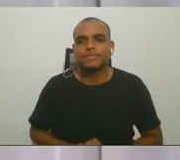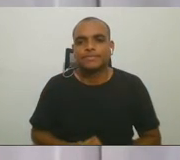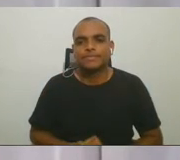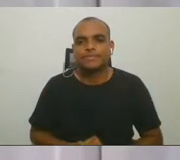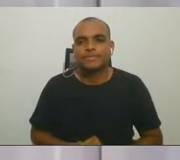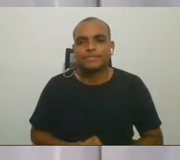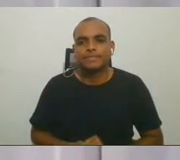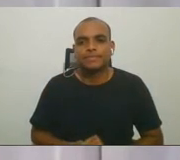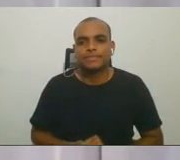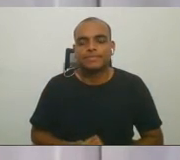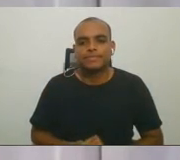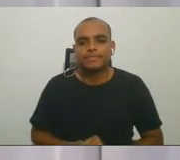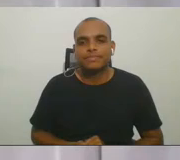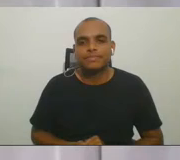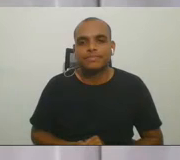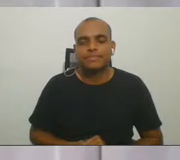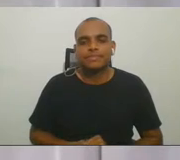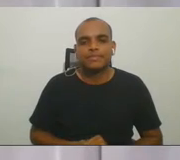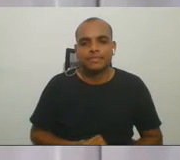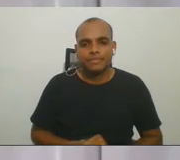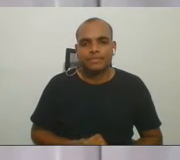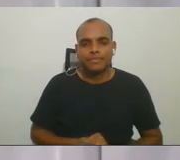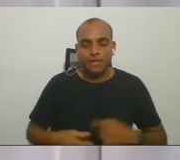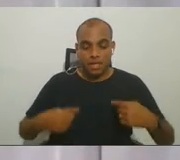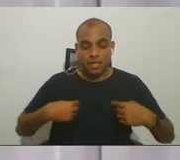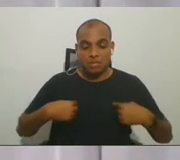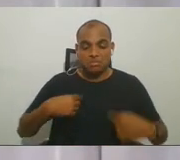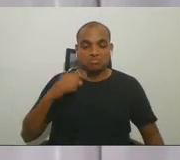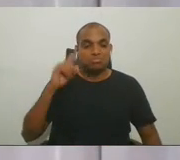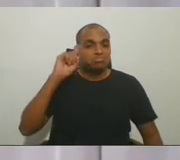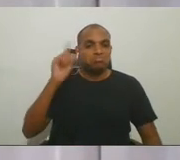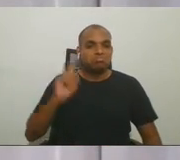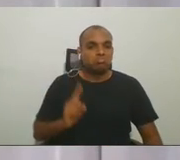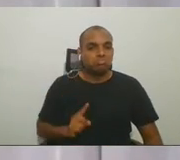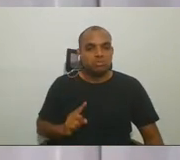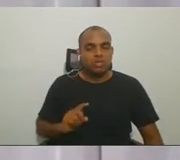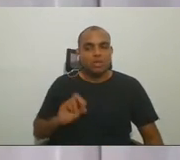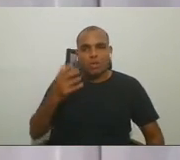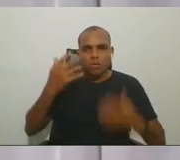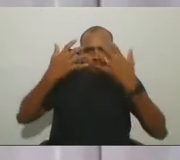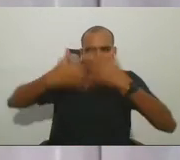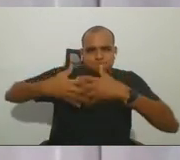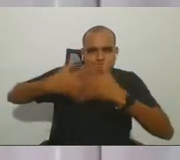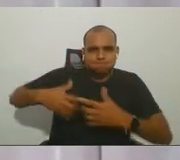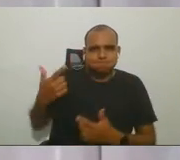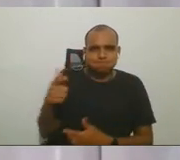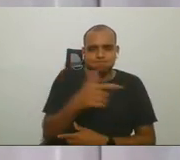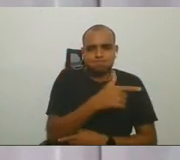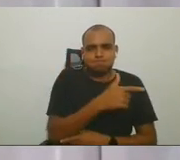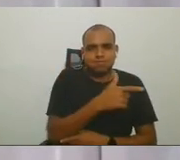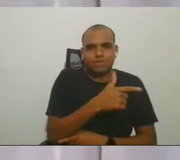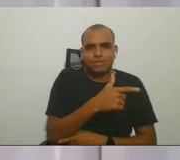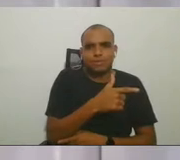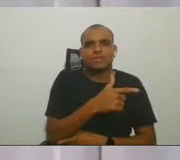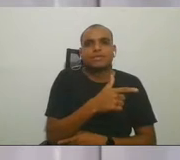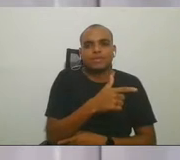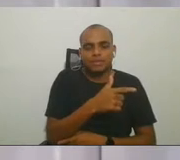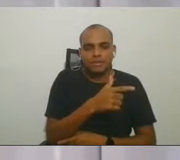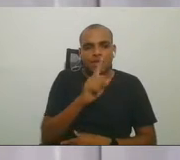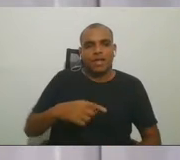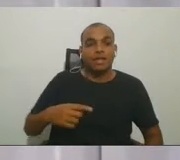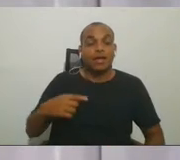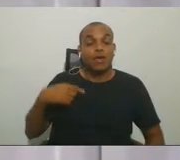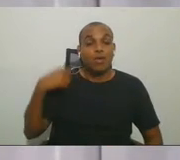o estado de inteligibilidade, é um aspecto central da nossa vida cotidiana hoje em